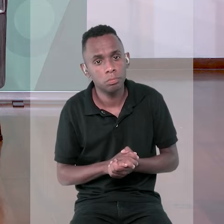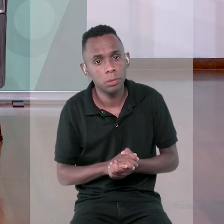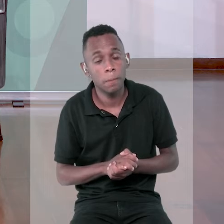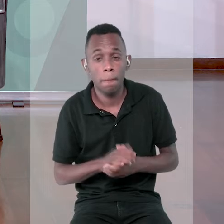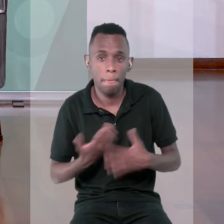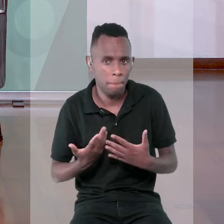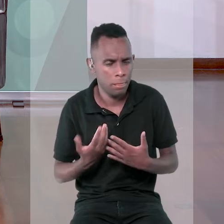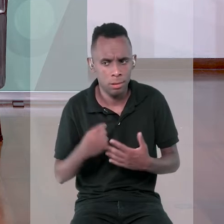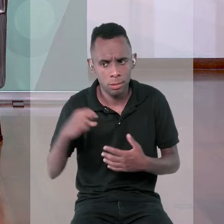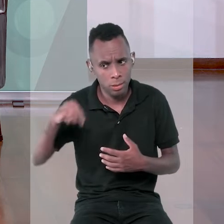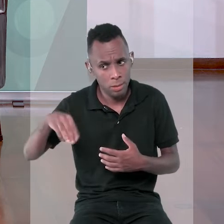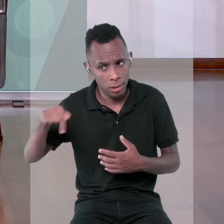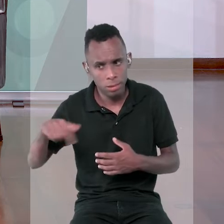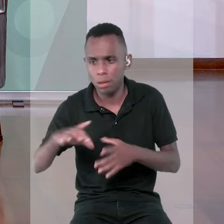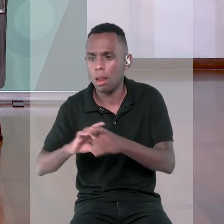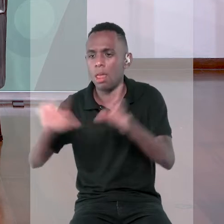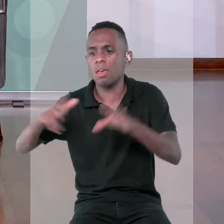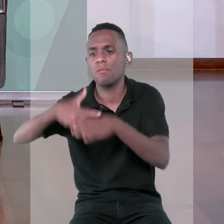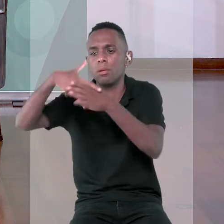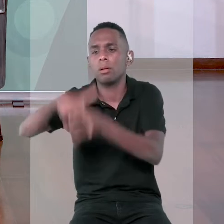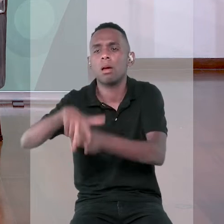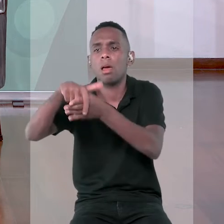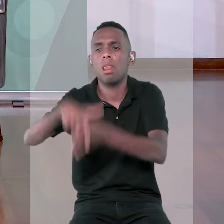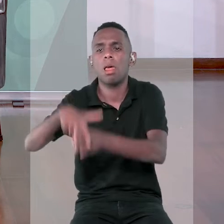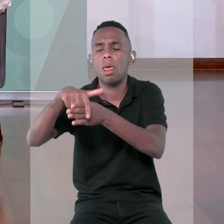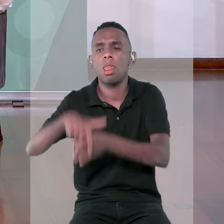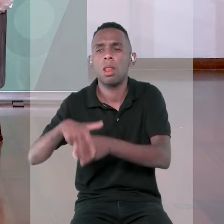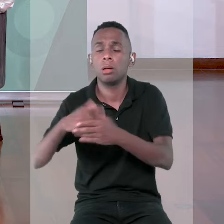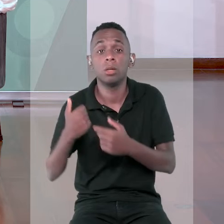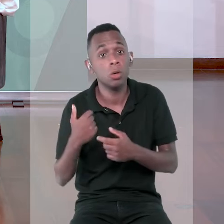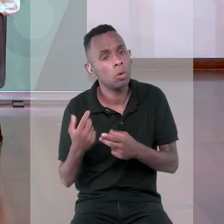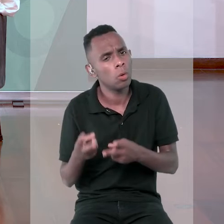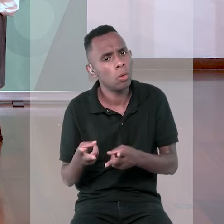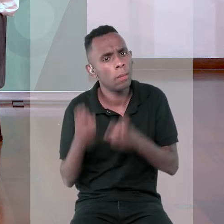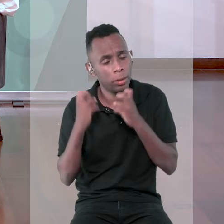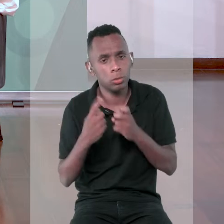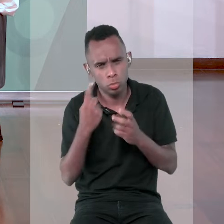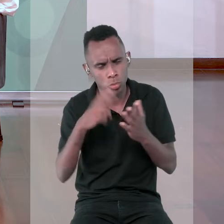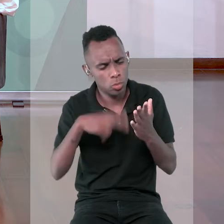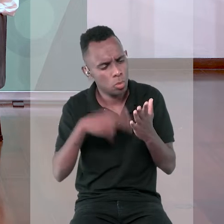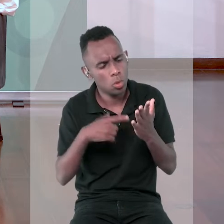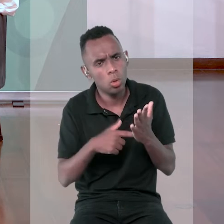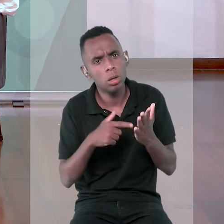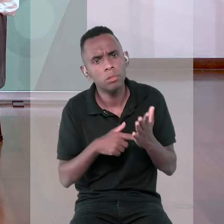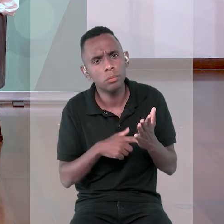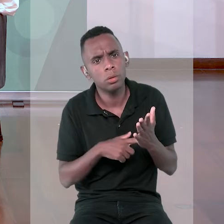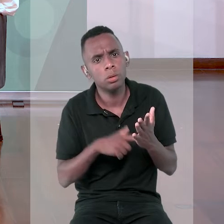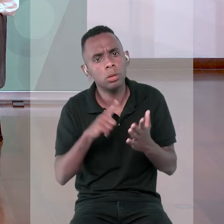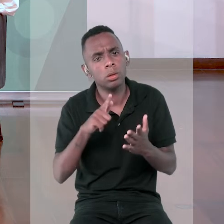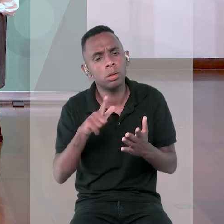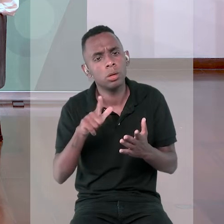Enquanto Maria Quitéria saía livre, andava a cavalo. E aí eu percebi, aí eu li um livro até da